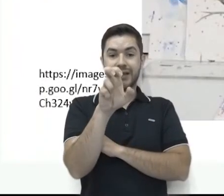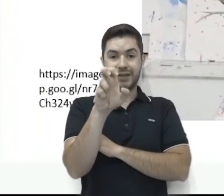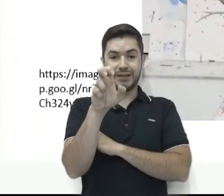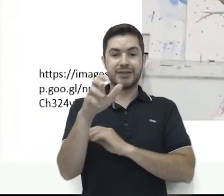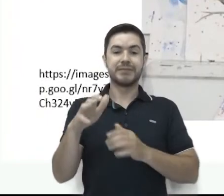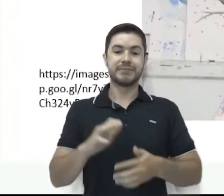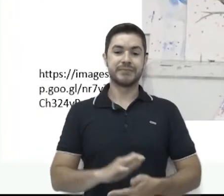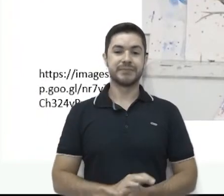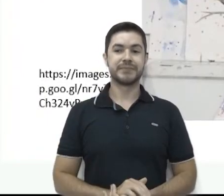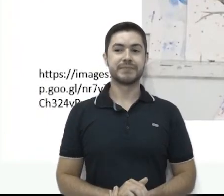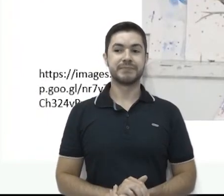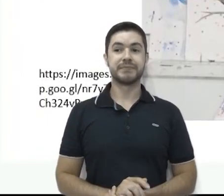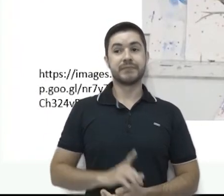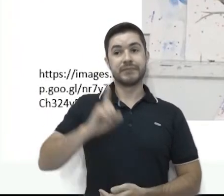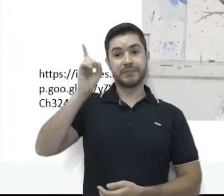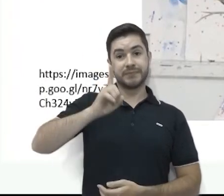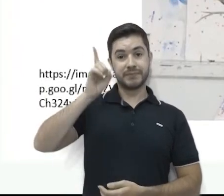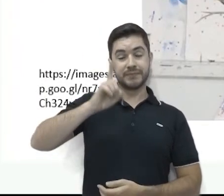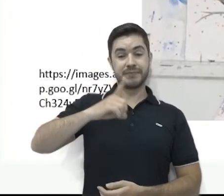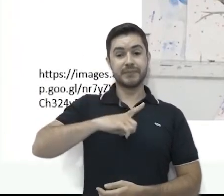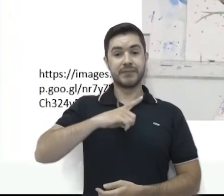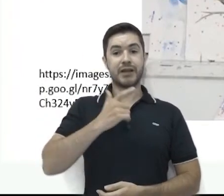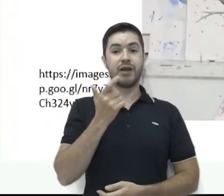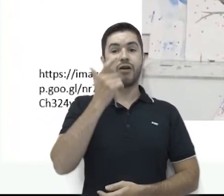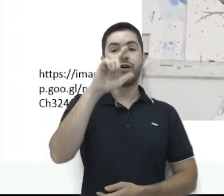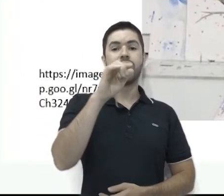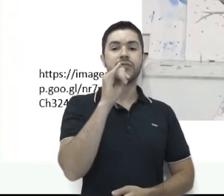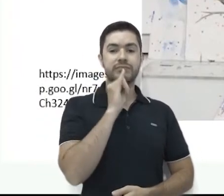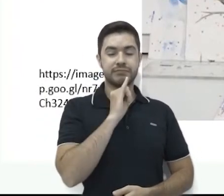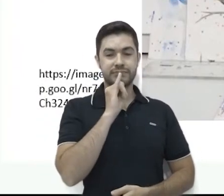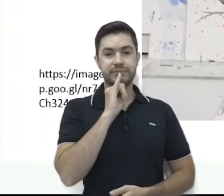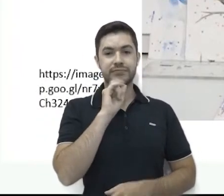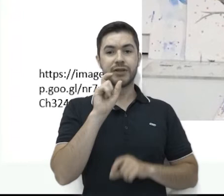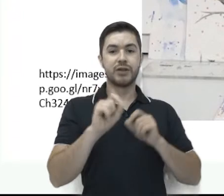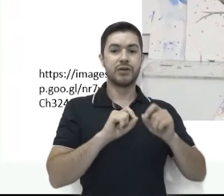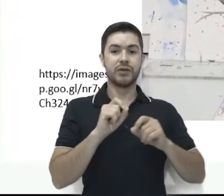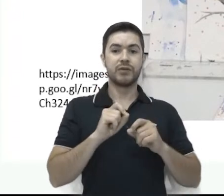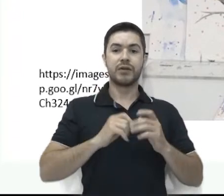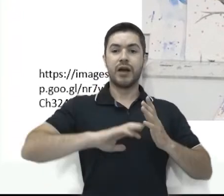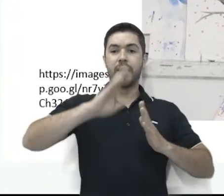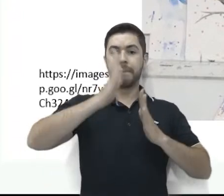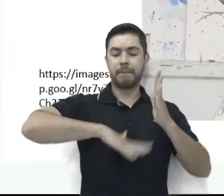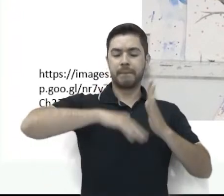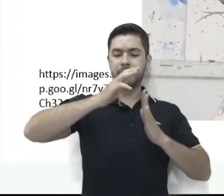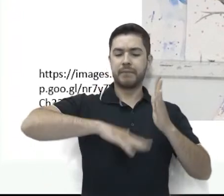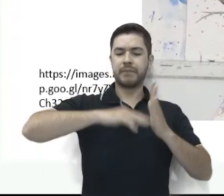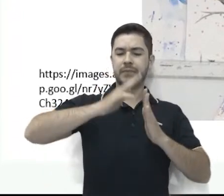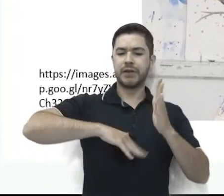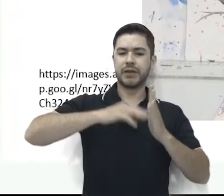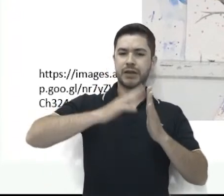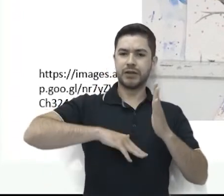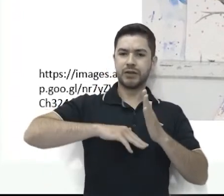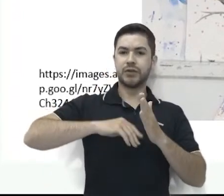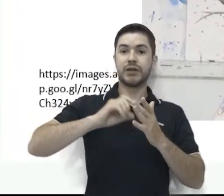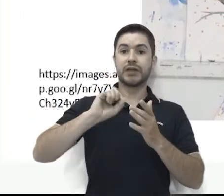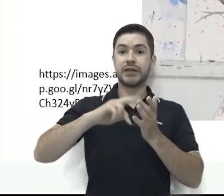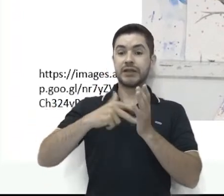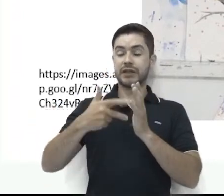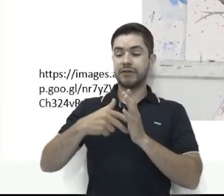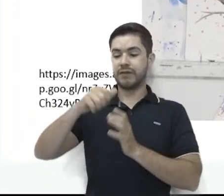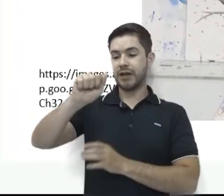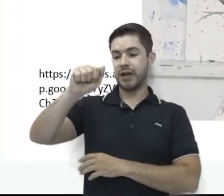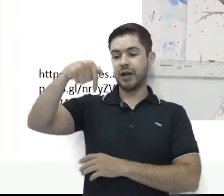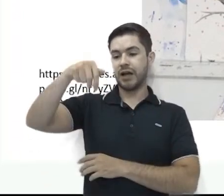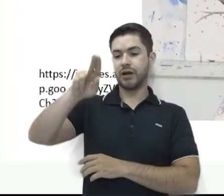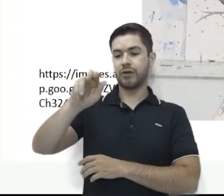Aqui nós temos outro exemplo, que é a pintura aquarela. é a mistura da tinta com água, formando cores